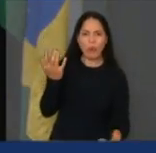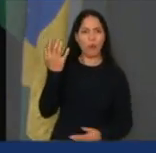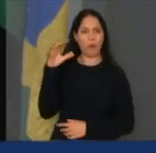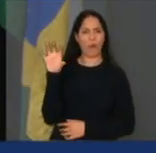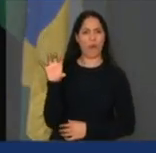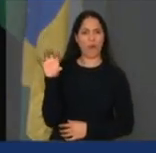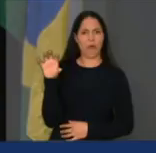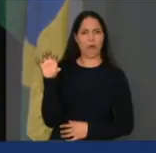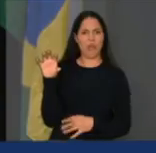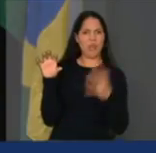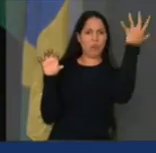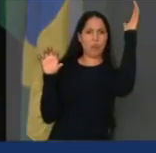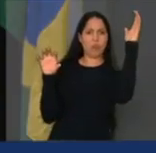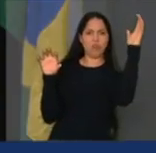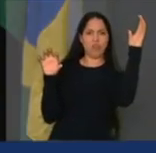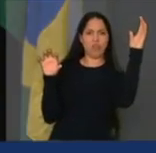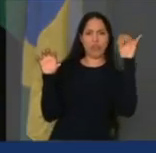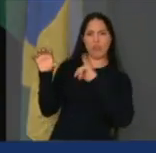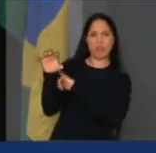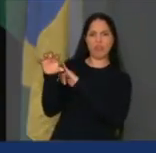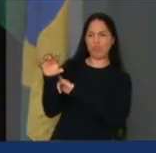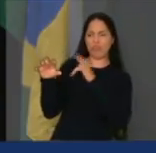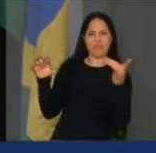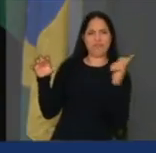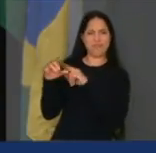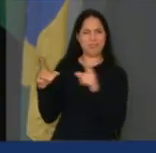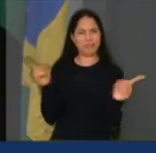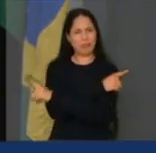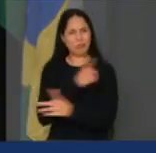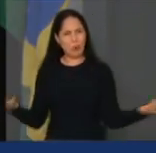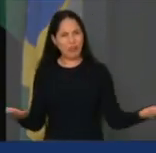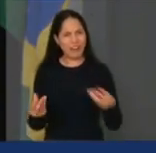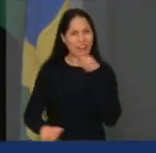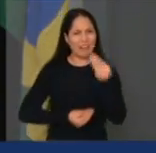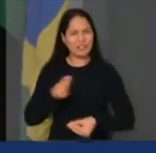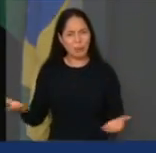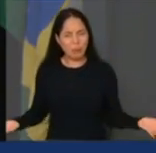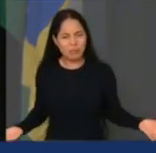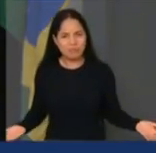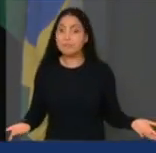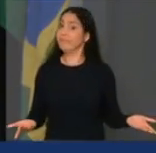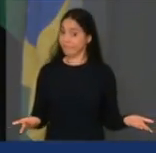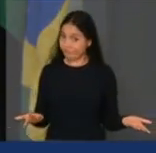que todo folha emana do povo que representado por seus representantes eleitos o exército por representantes ele